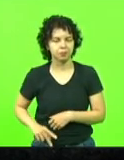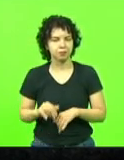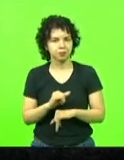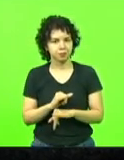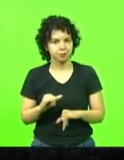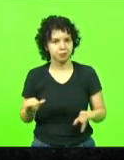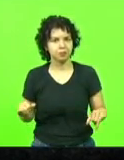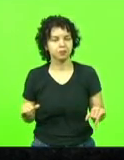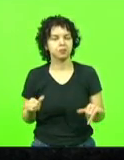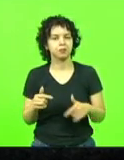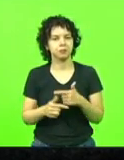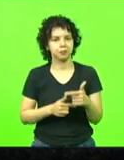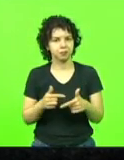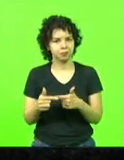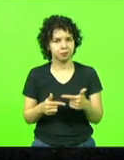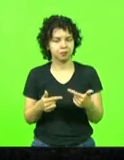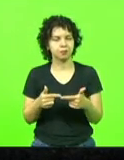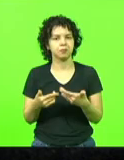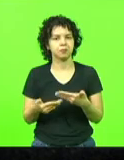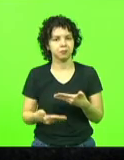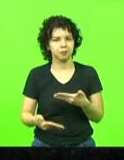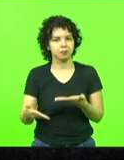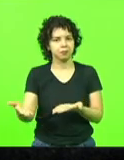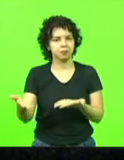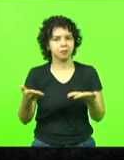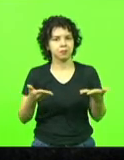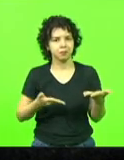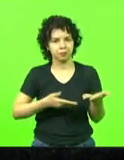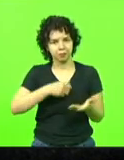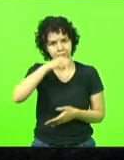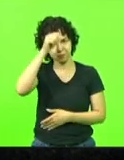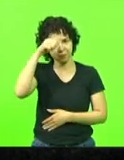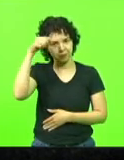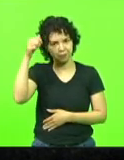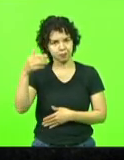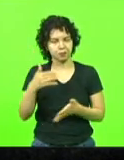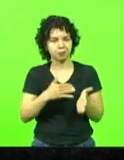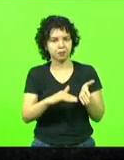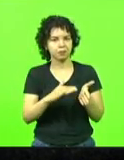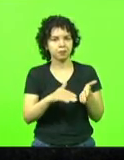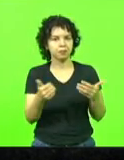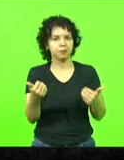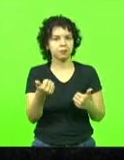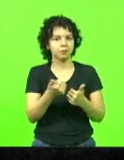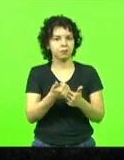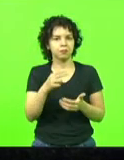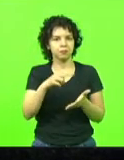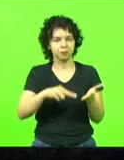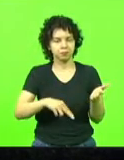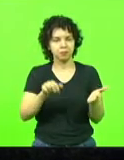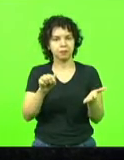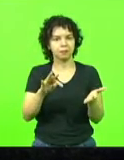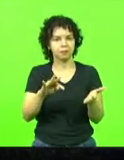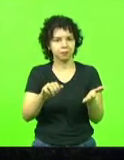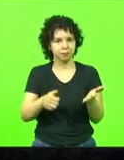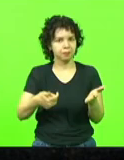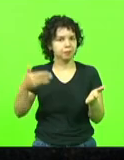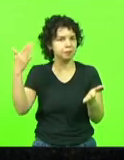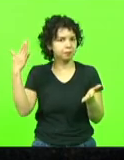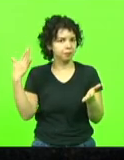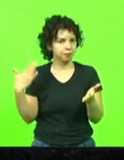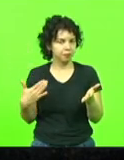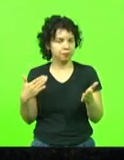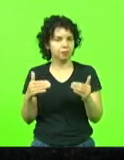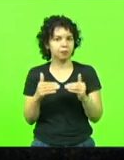deputado Adrianinho para, como secretária DOC, proceder à leitura das atas das sessões anteriores que, em